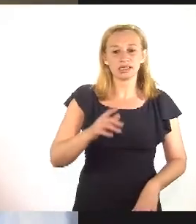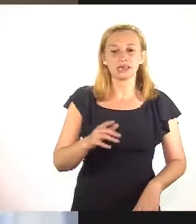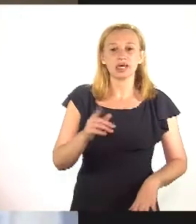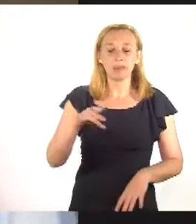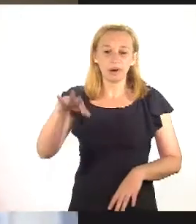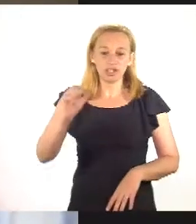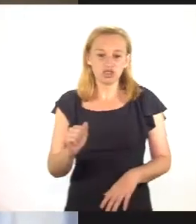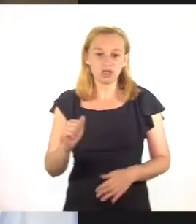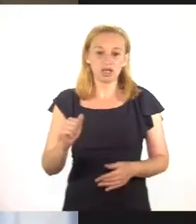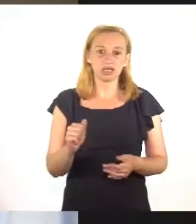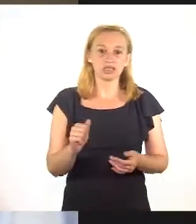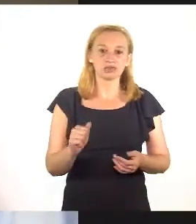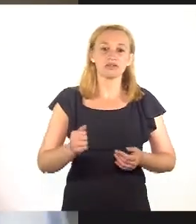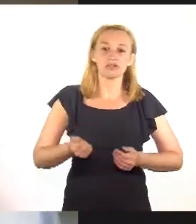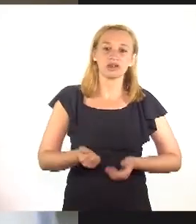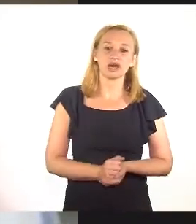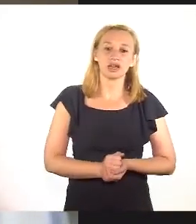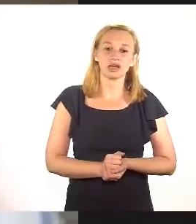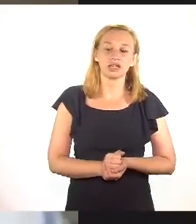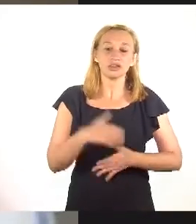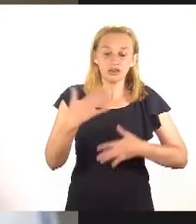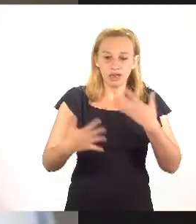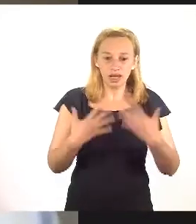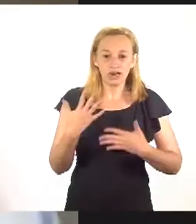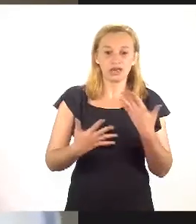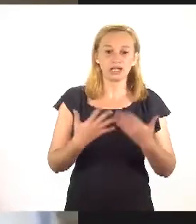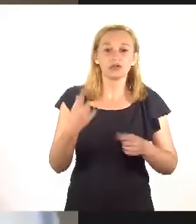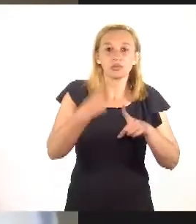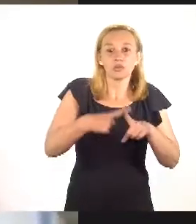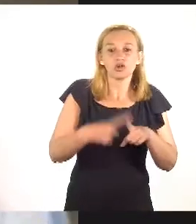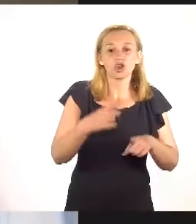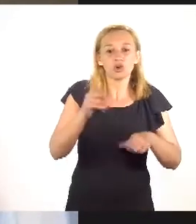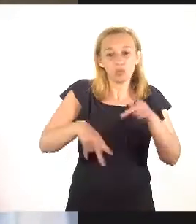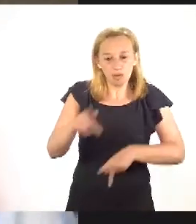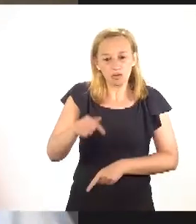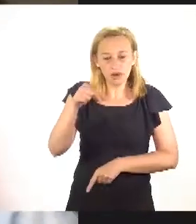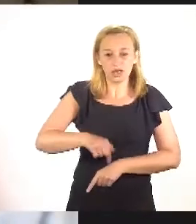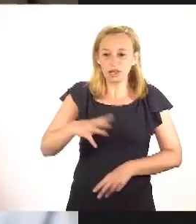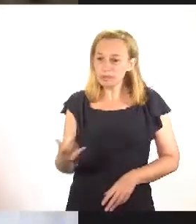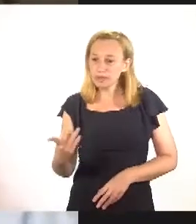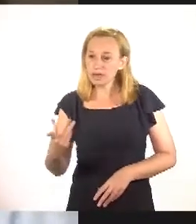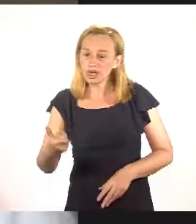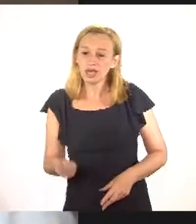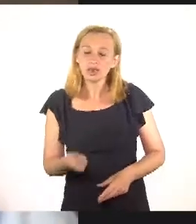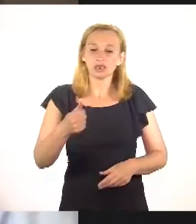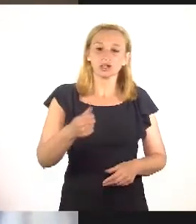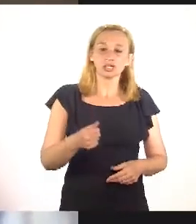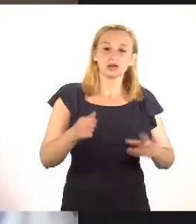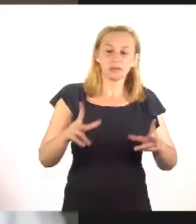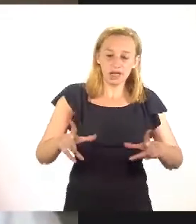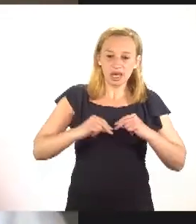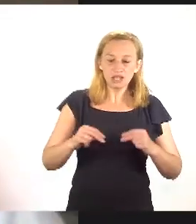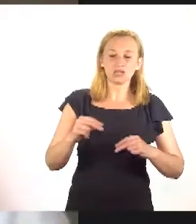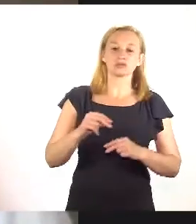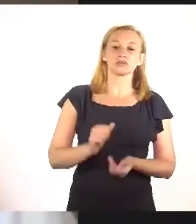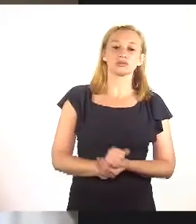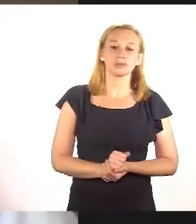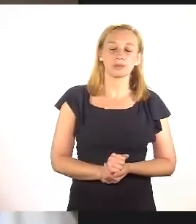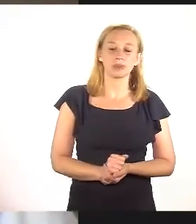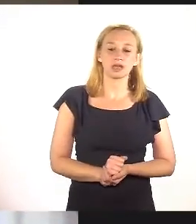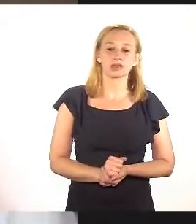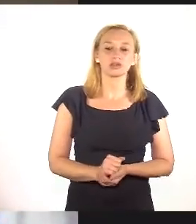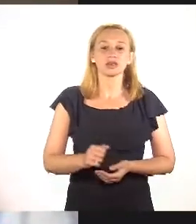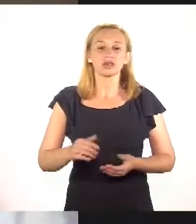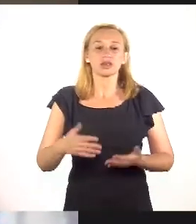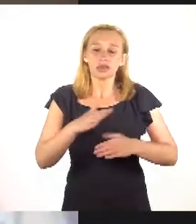ficar te devendo, porque o povo aqui merece todo o nosso carinho e o nosso respeito, e nós vivemos aqui e